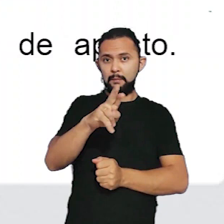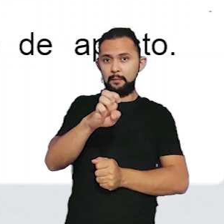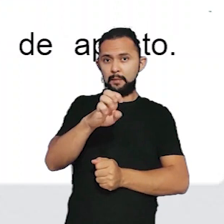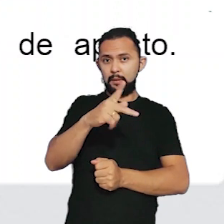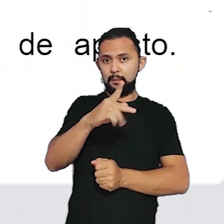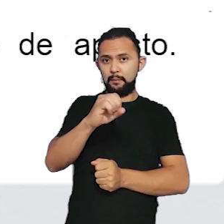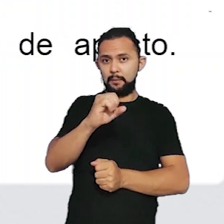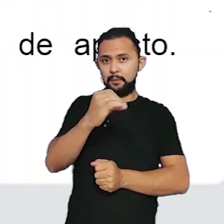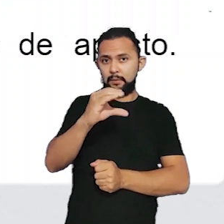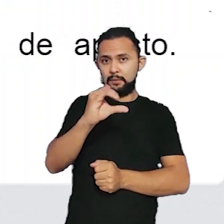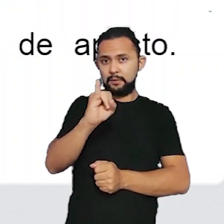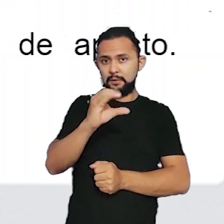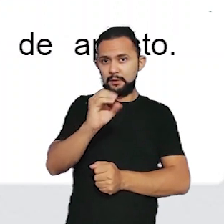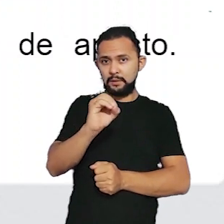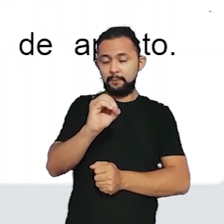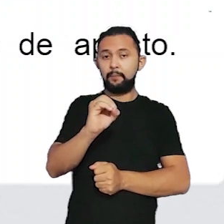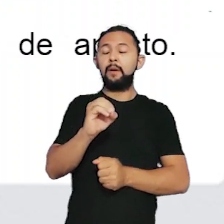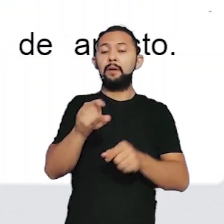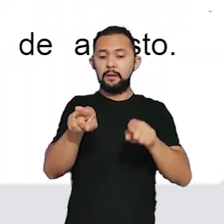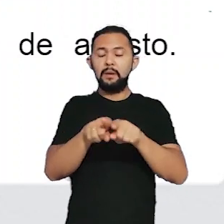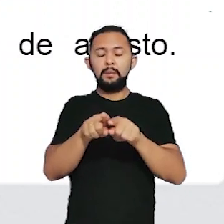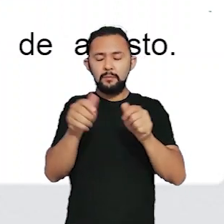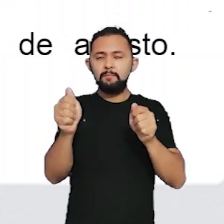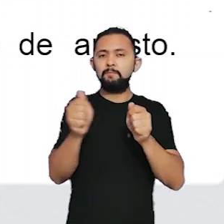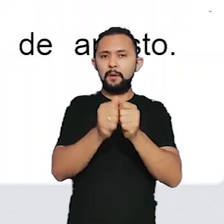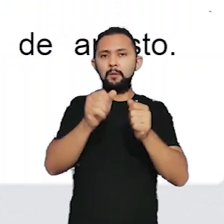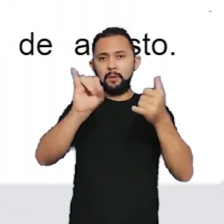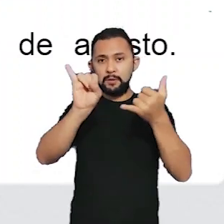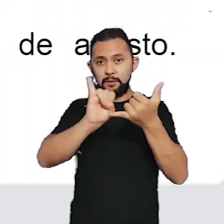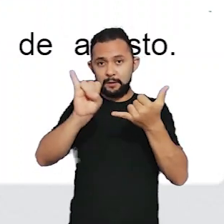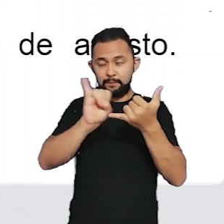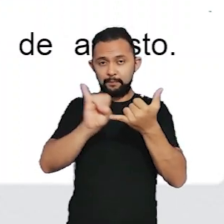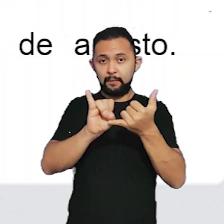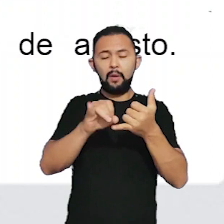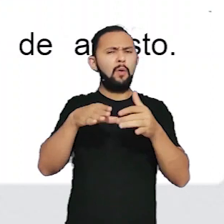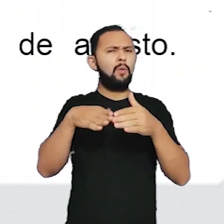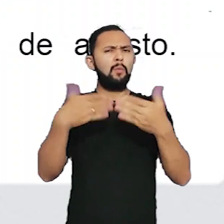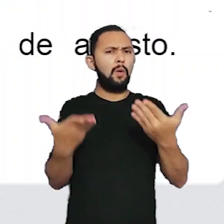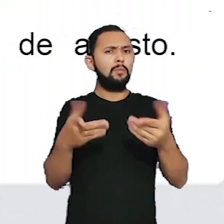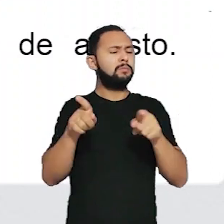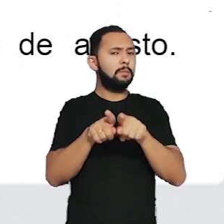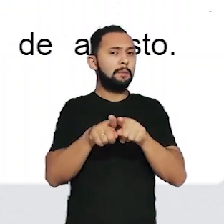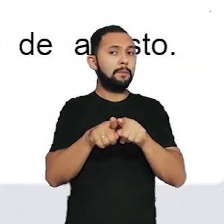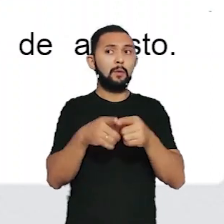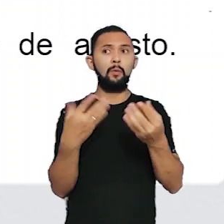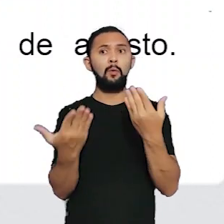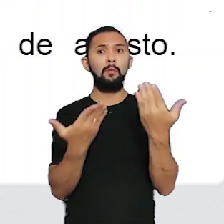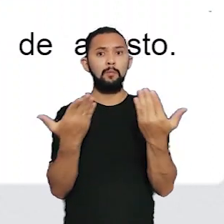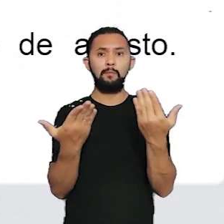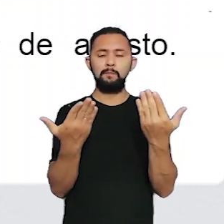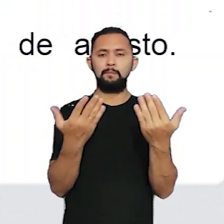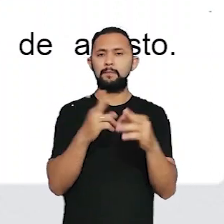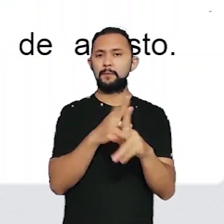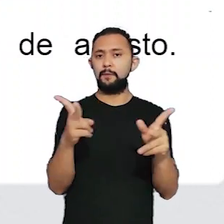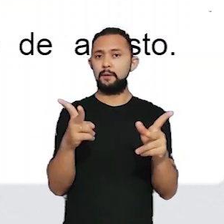A objetiva indireta também vai ser sempre acompanhada de uma preposição. Qual é a diferença das duas?